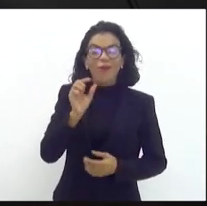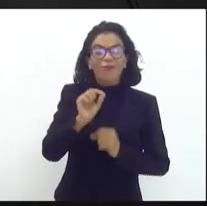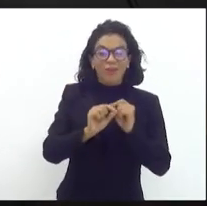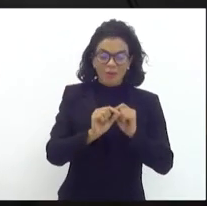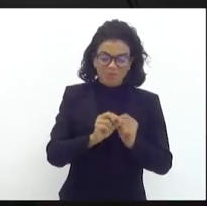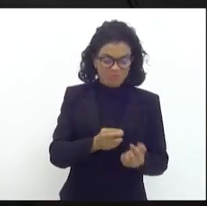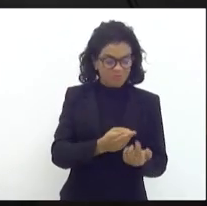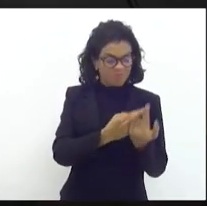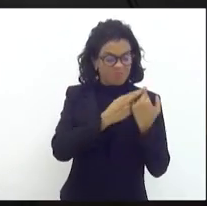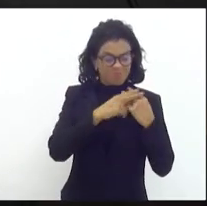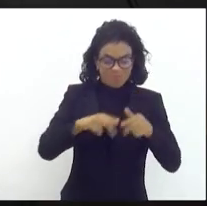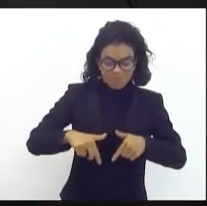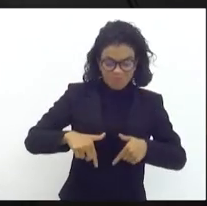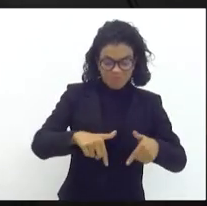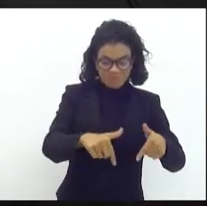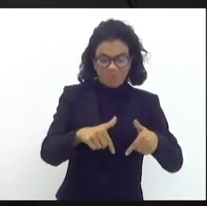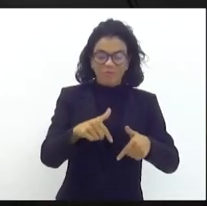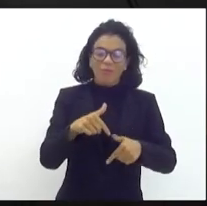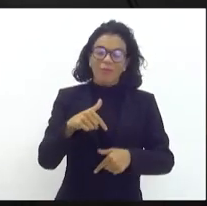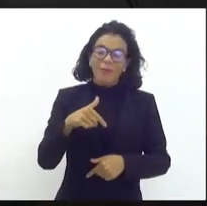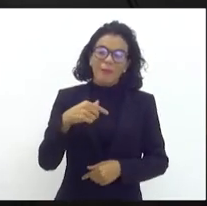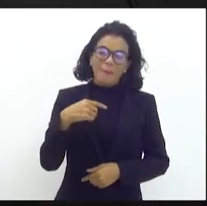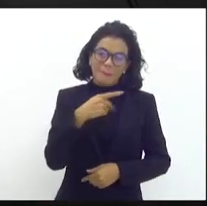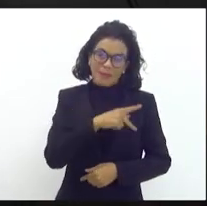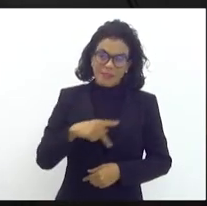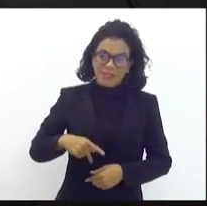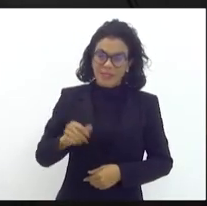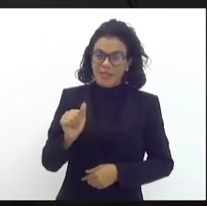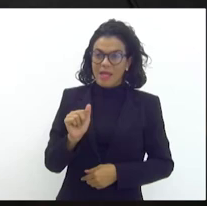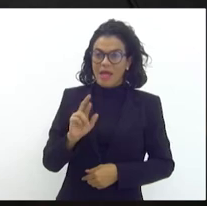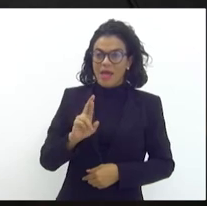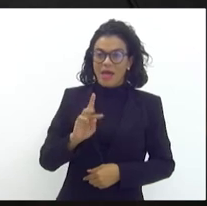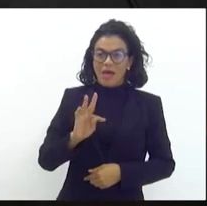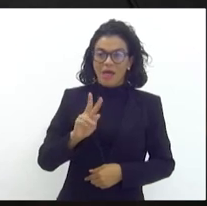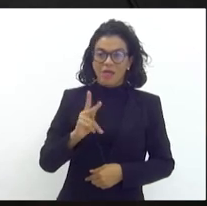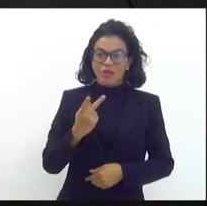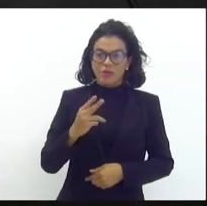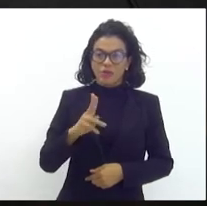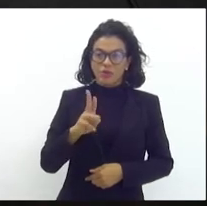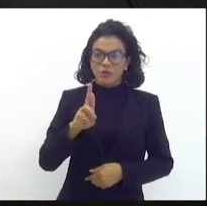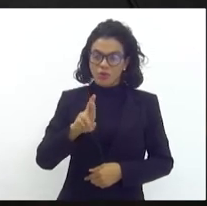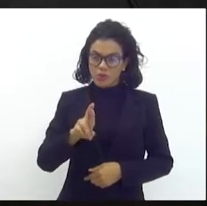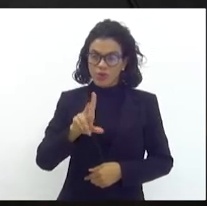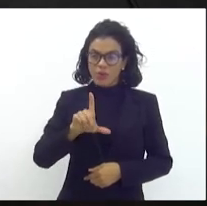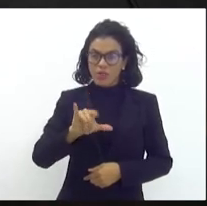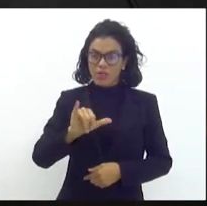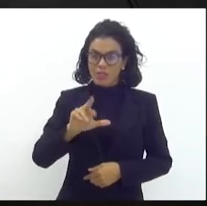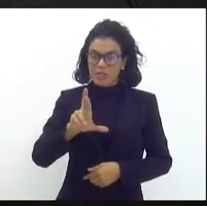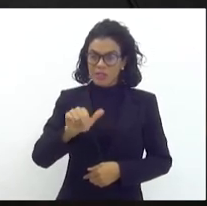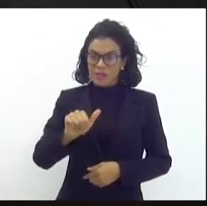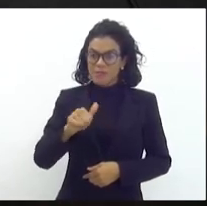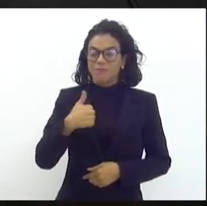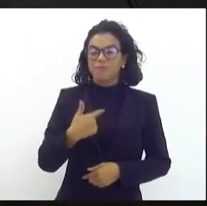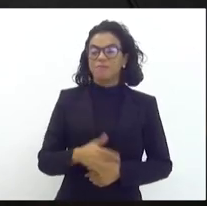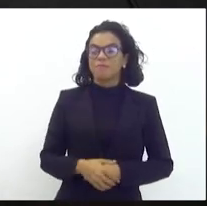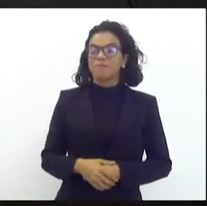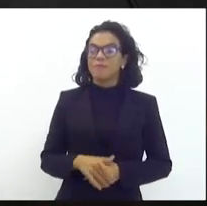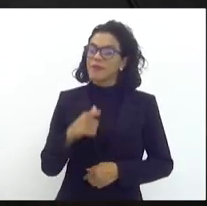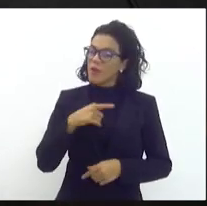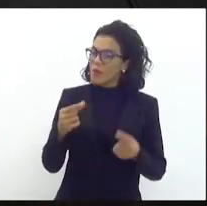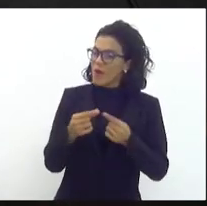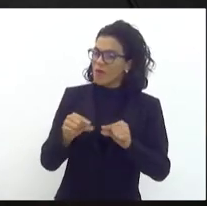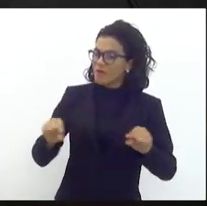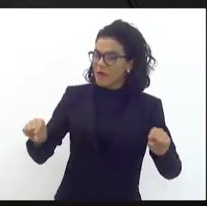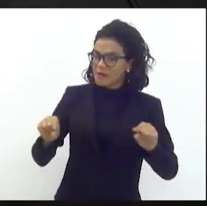de Justiça ao Presidente Arthur Lira a gente que tá no Parlamento há muito tempo aliás bismar que tem uma frase que diz você